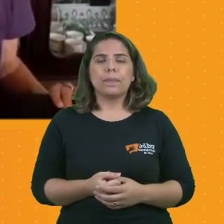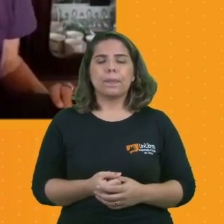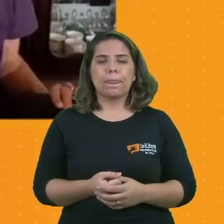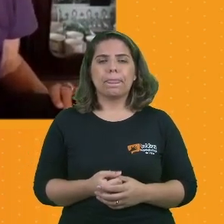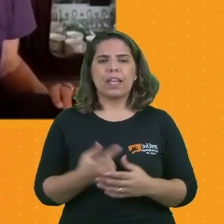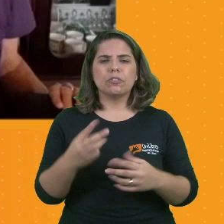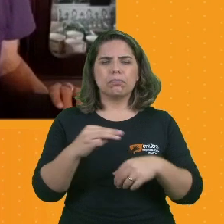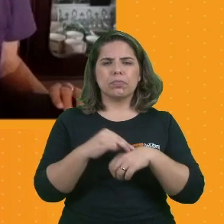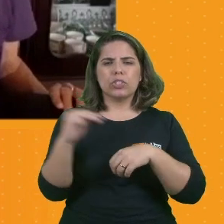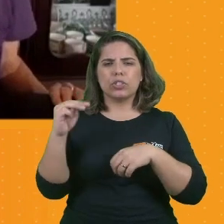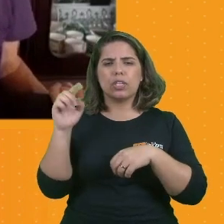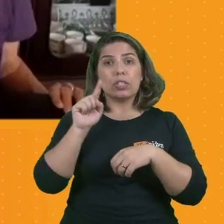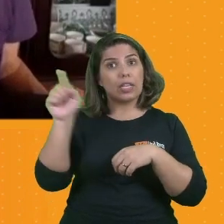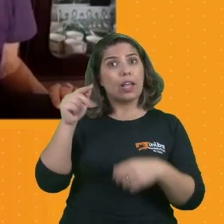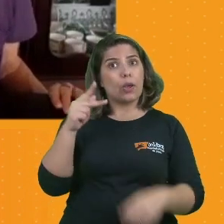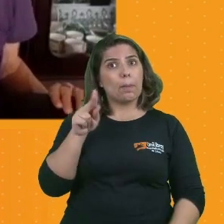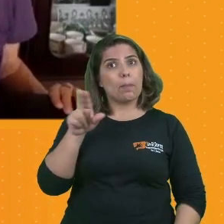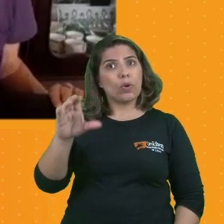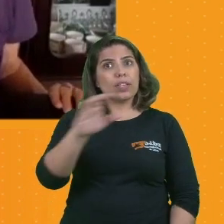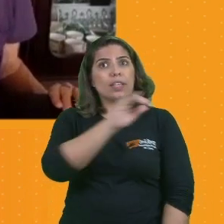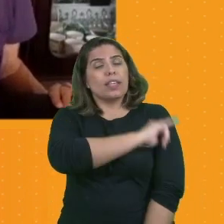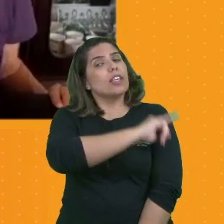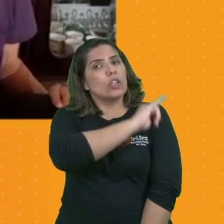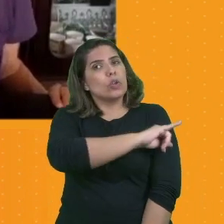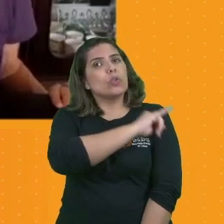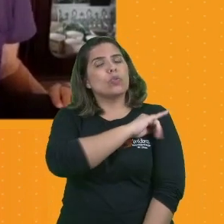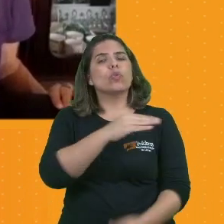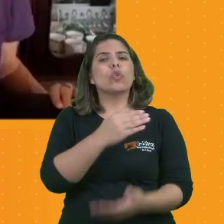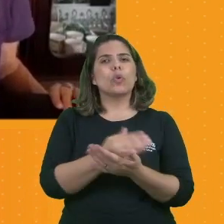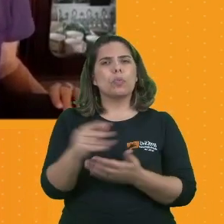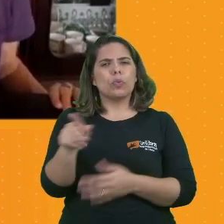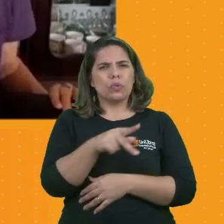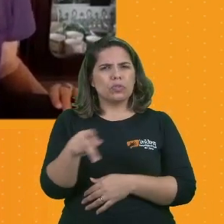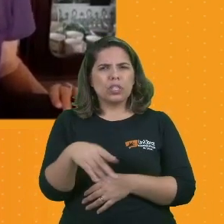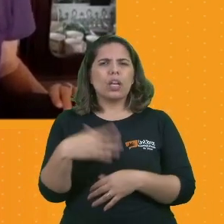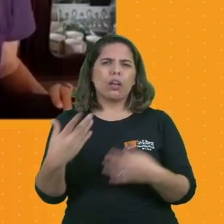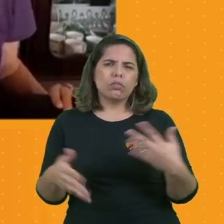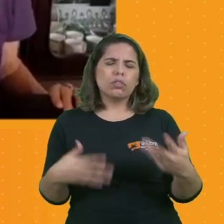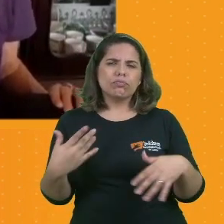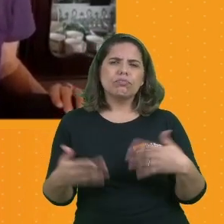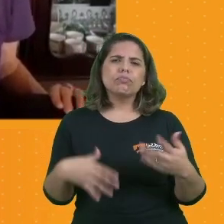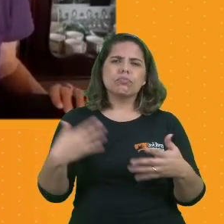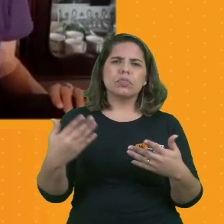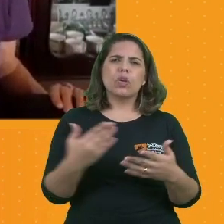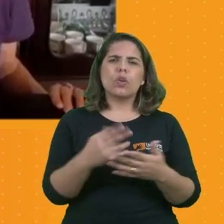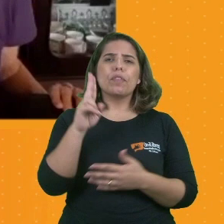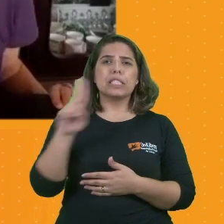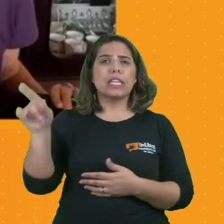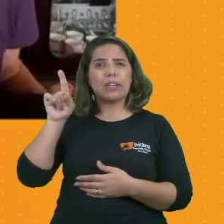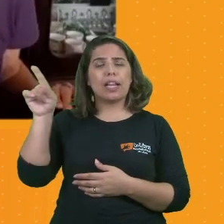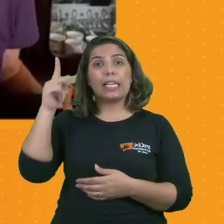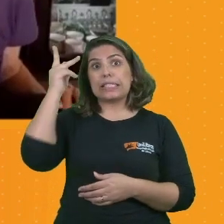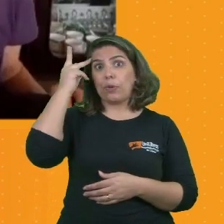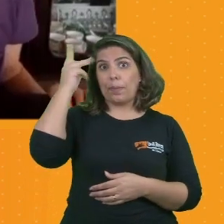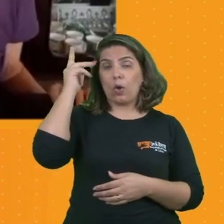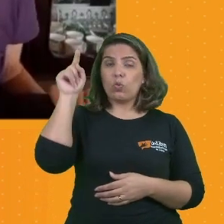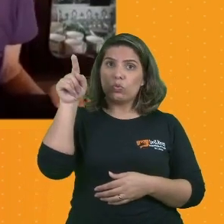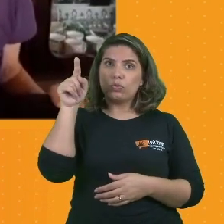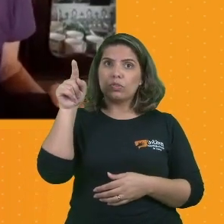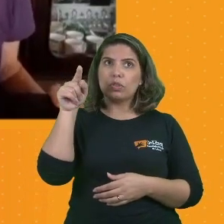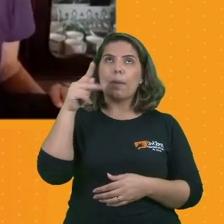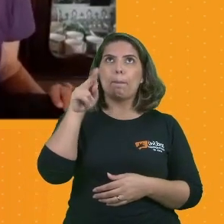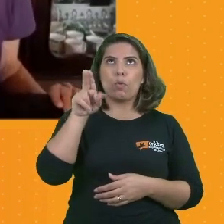lágrimas ano lá na PUC do Rio comecei desse meio pouquinho de São Paulo quero